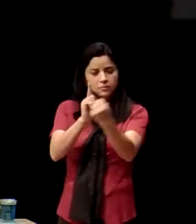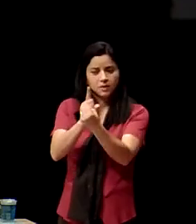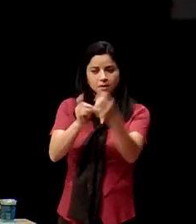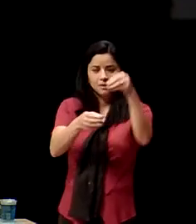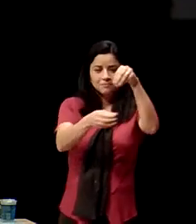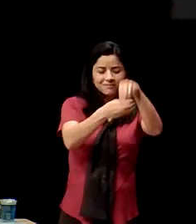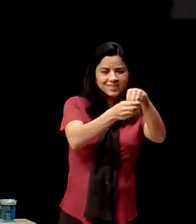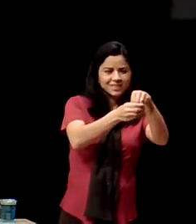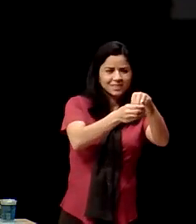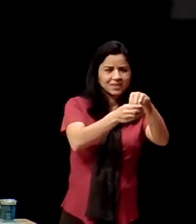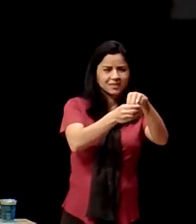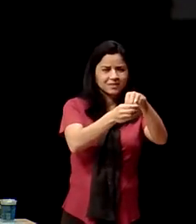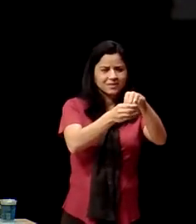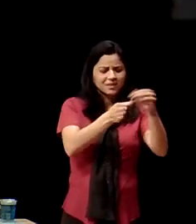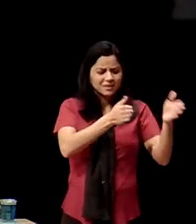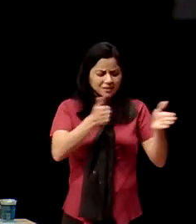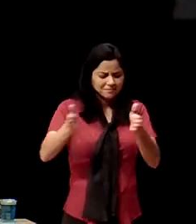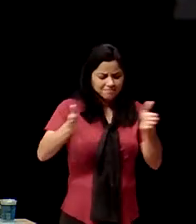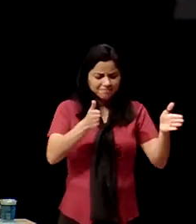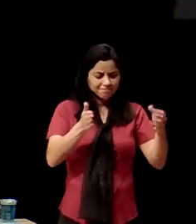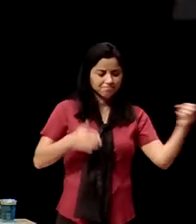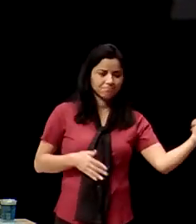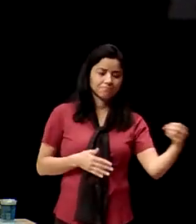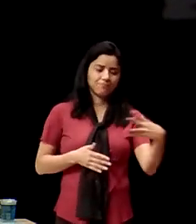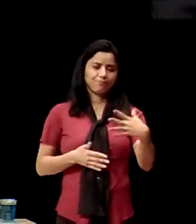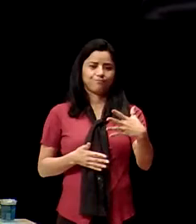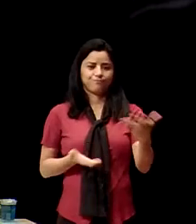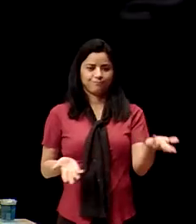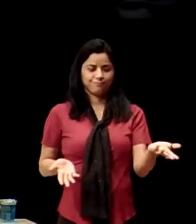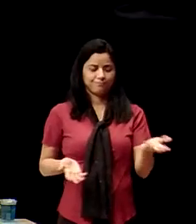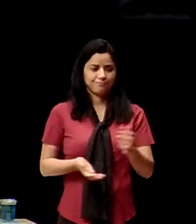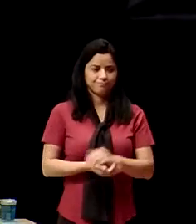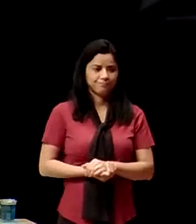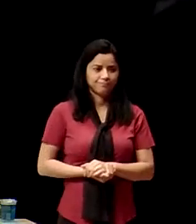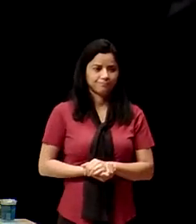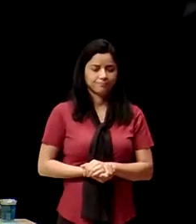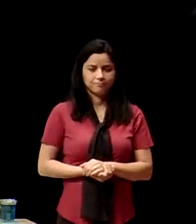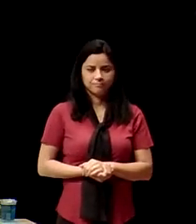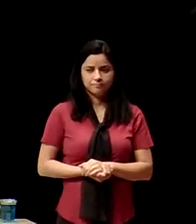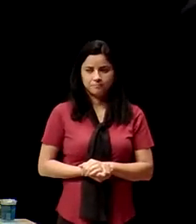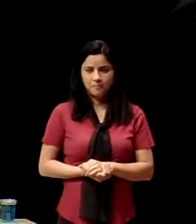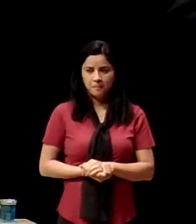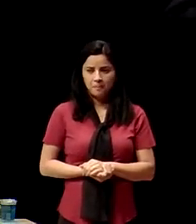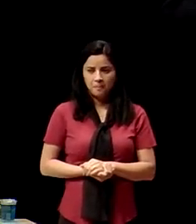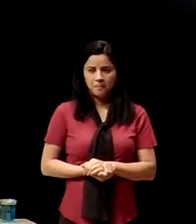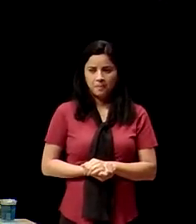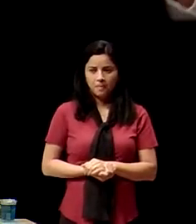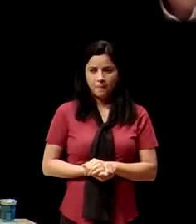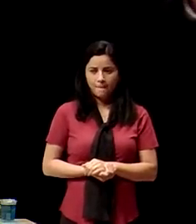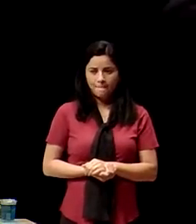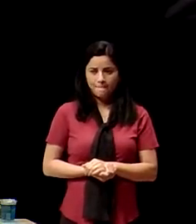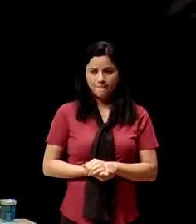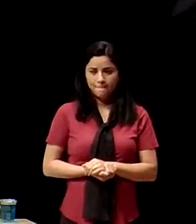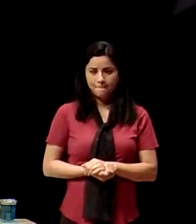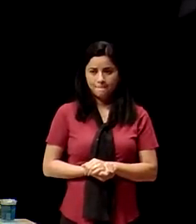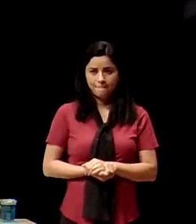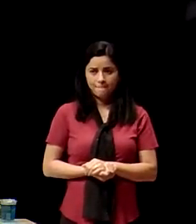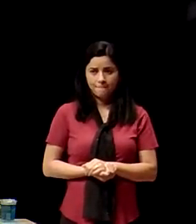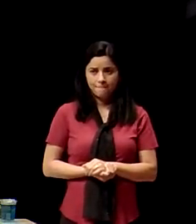da modernização da sociedade atualmente. And we tend to think in Finland that